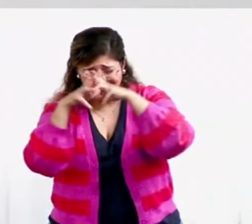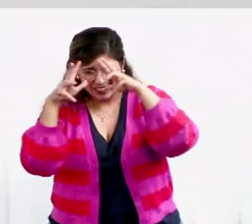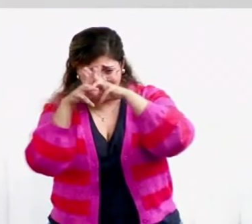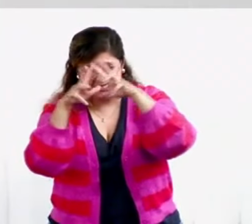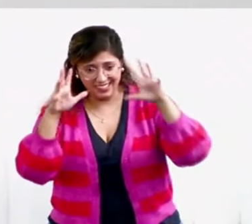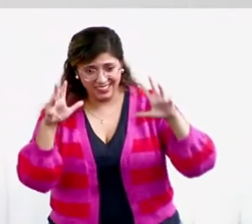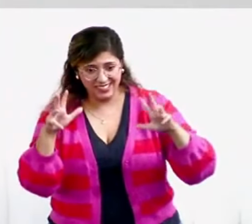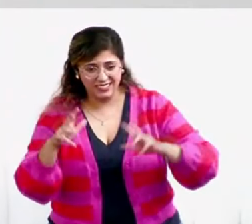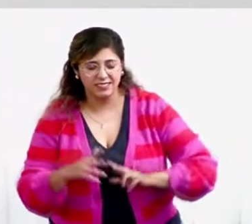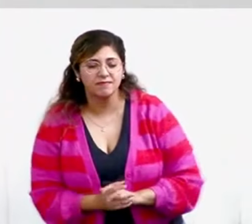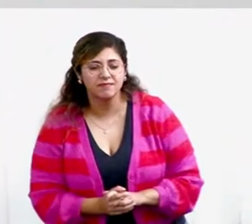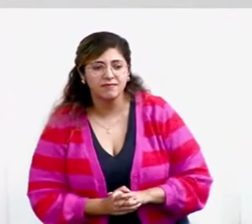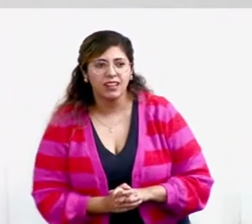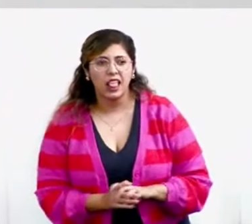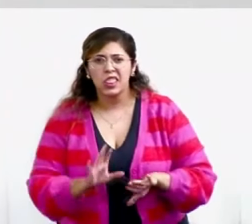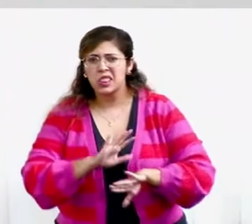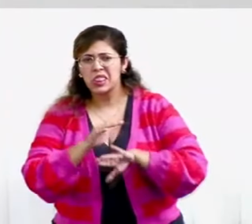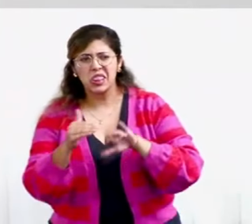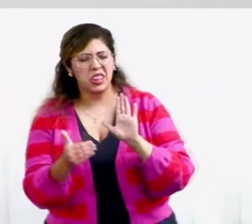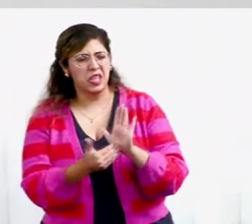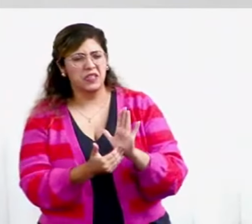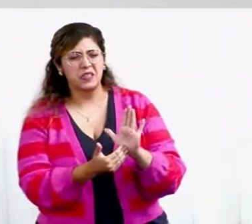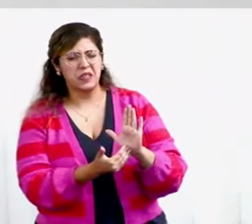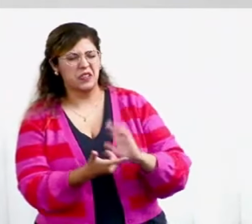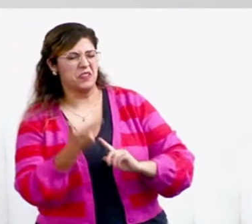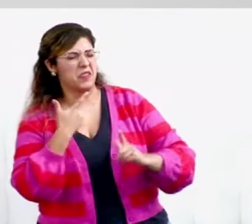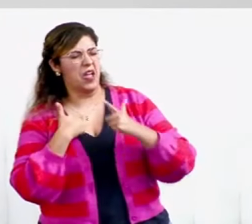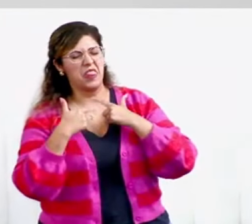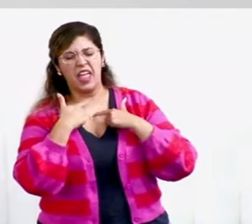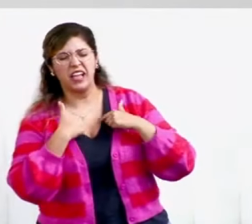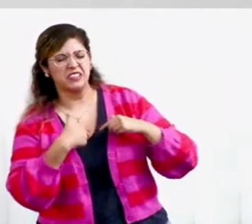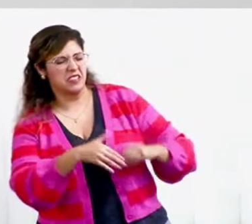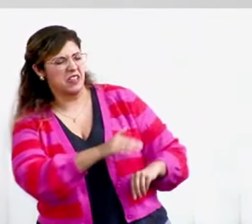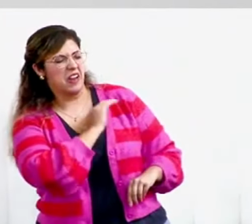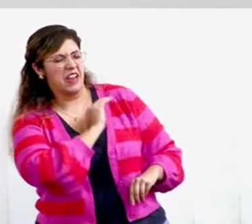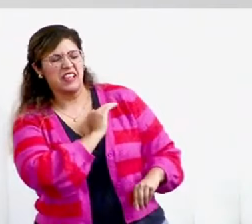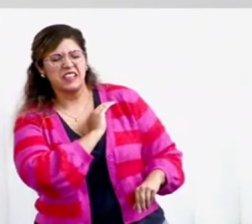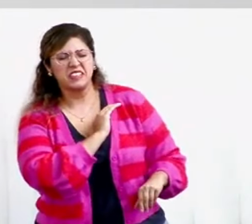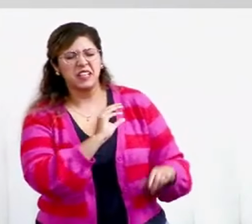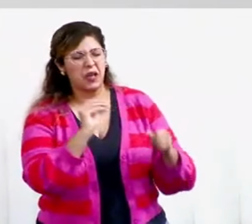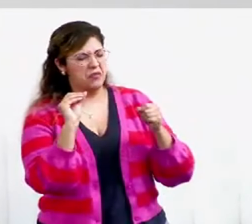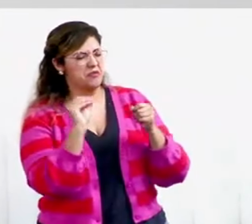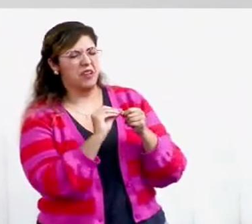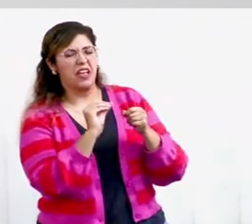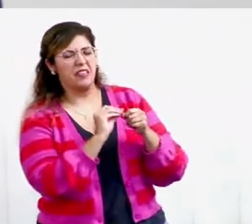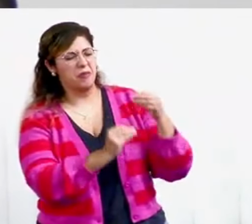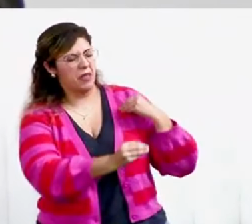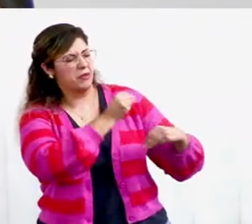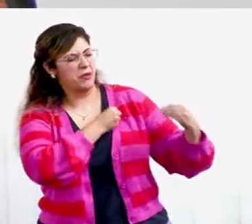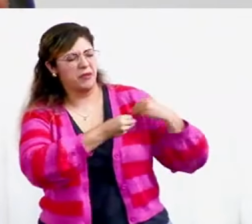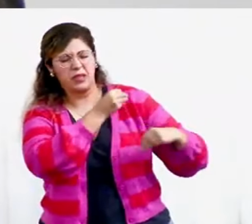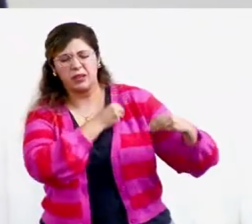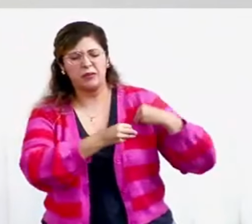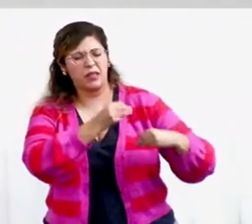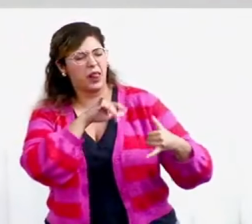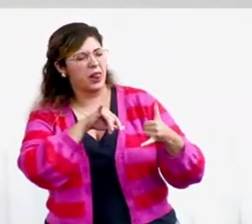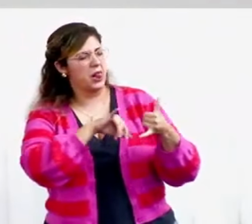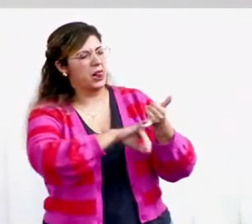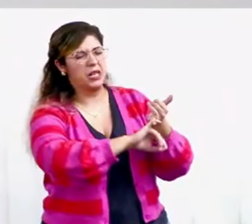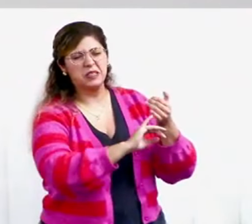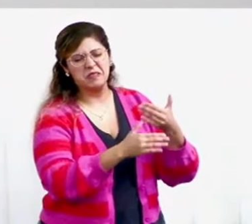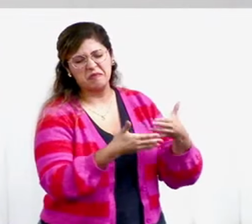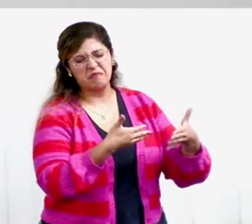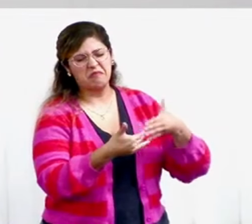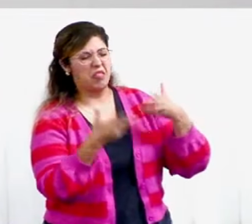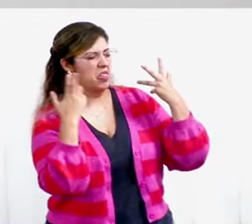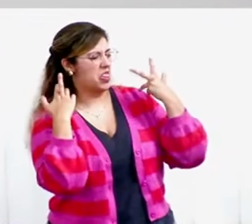eles cometem todo tipo de impureza. Verso 29. Havendo se tornado